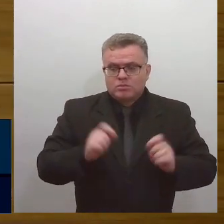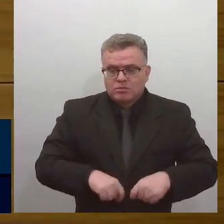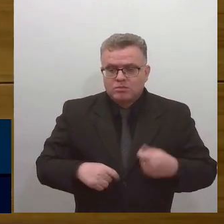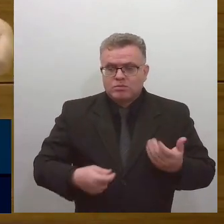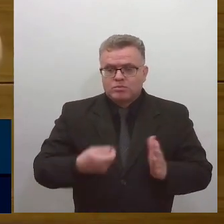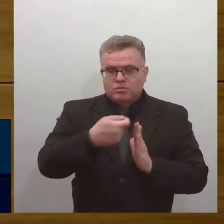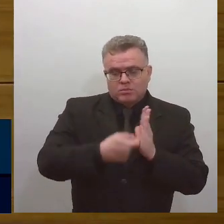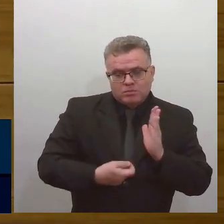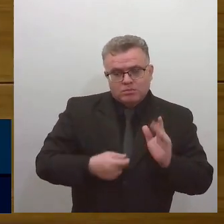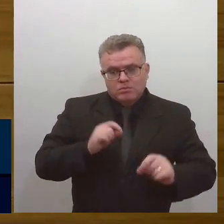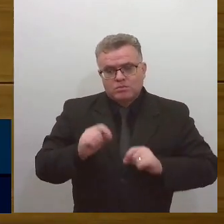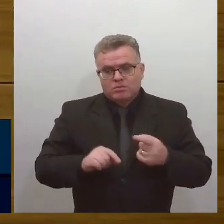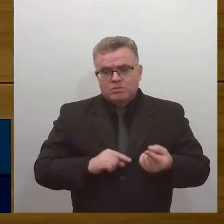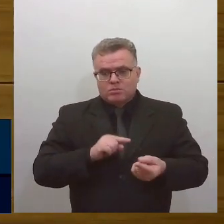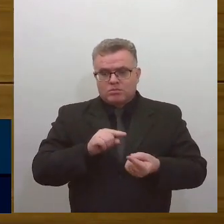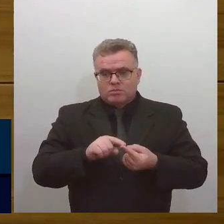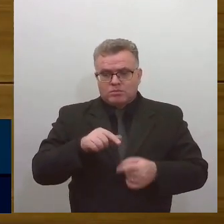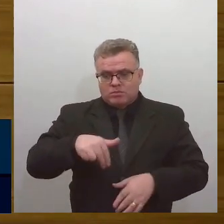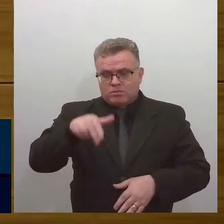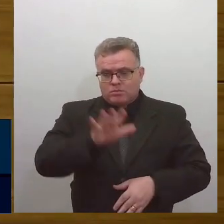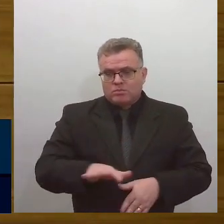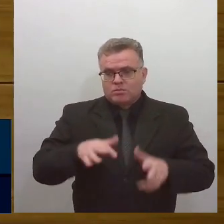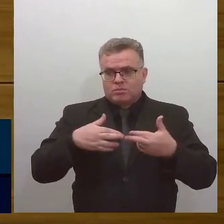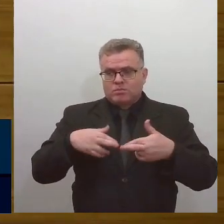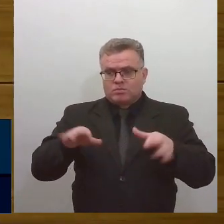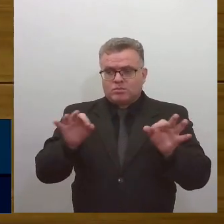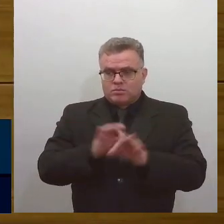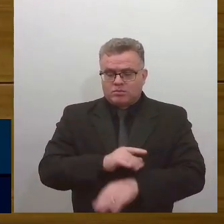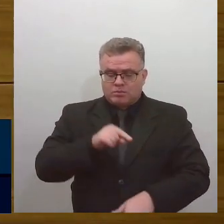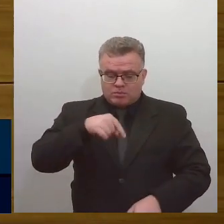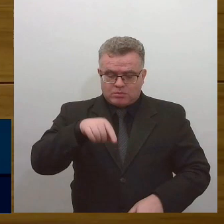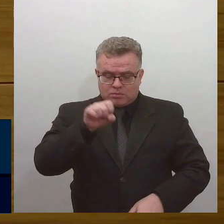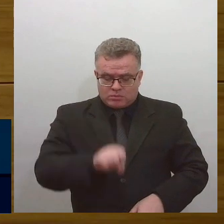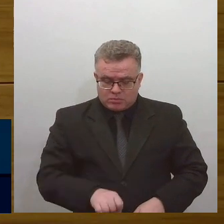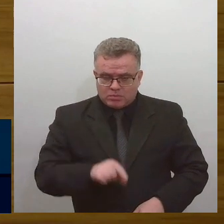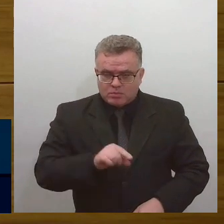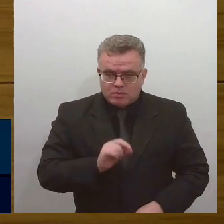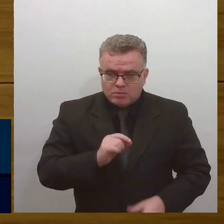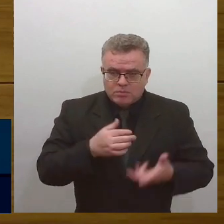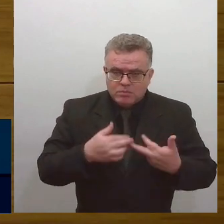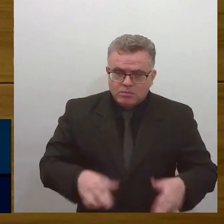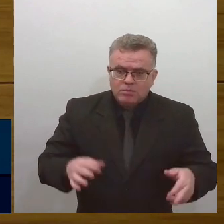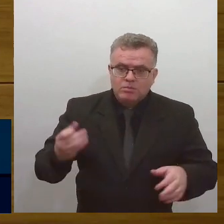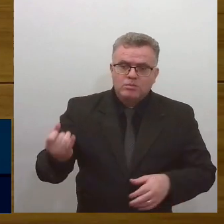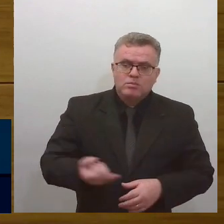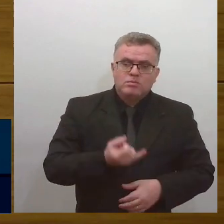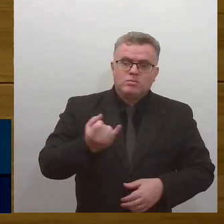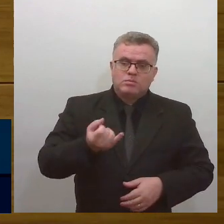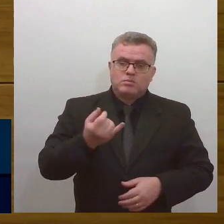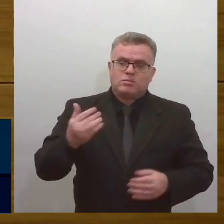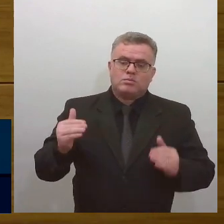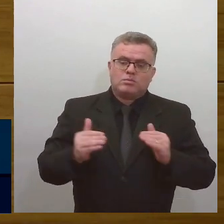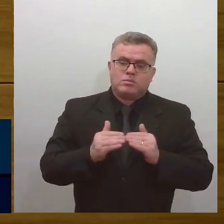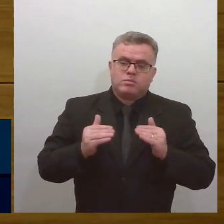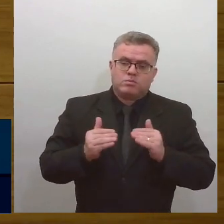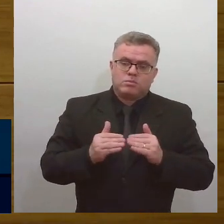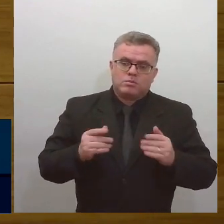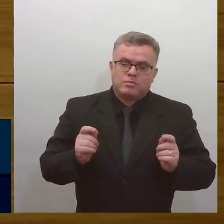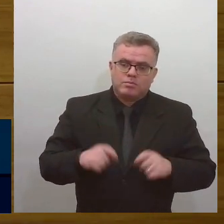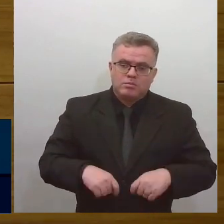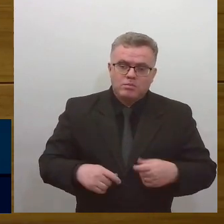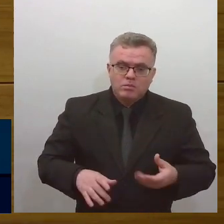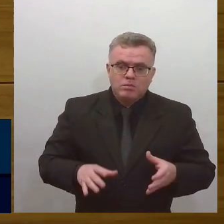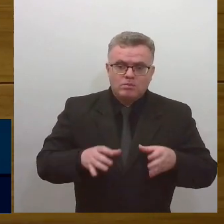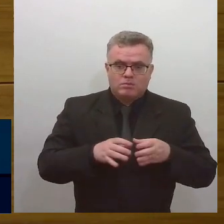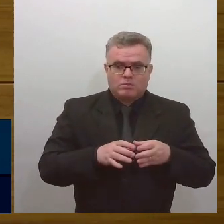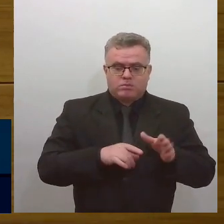e no Sul a gente tomar essa decisão porque essa é uma decisão importante sobre o ponto de vista técnico né aí a gente tem que